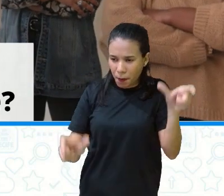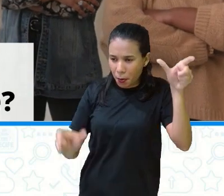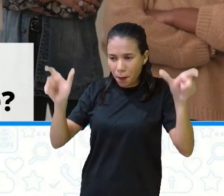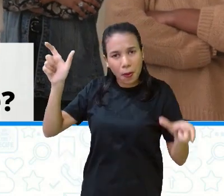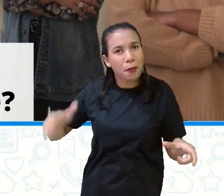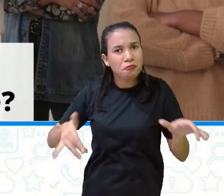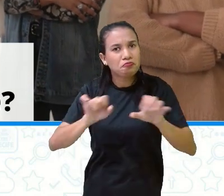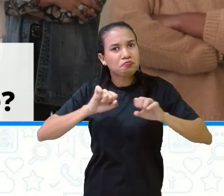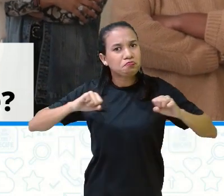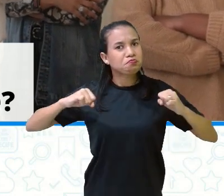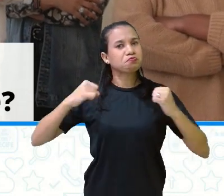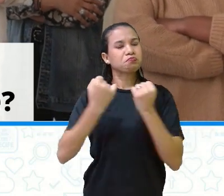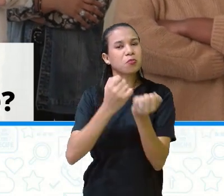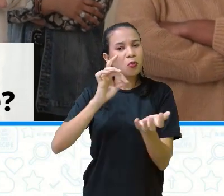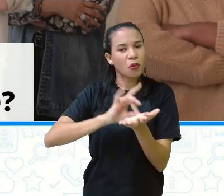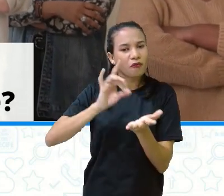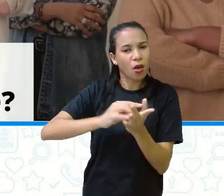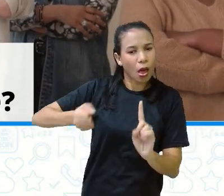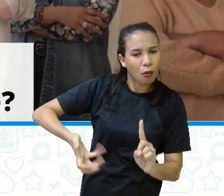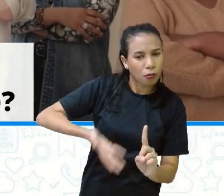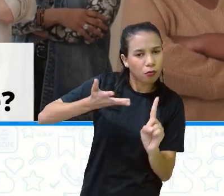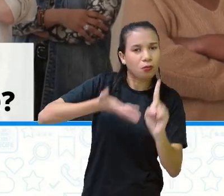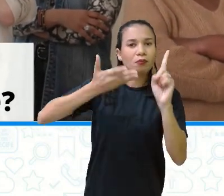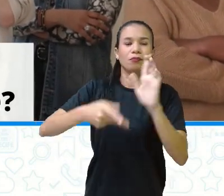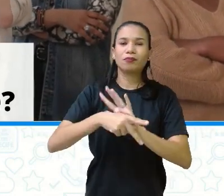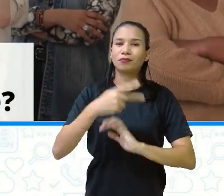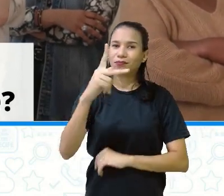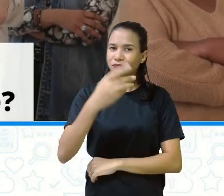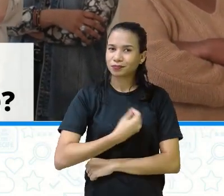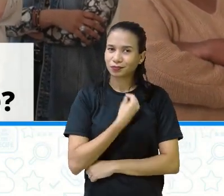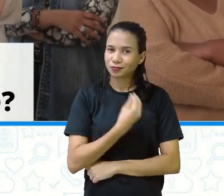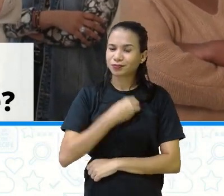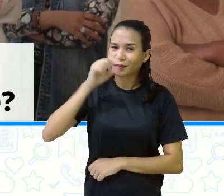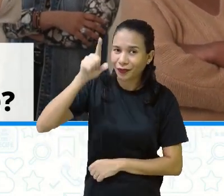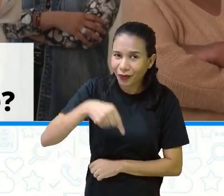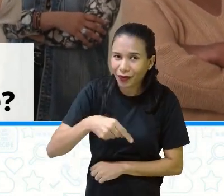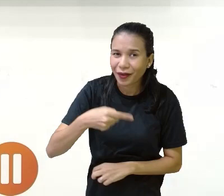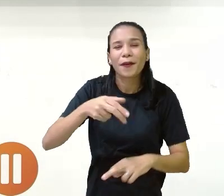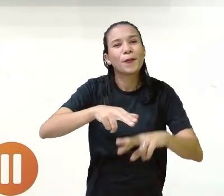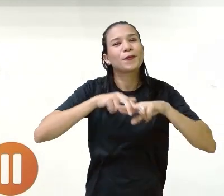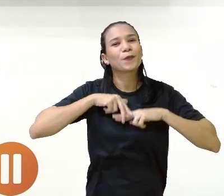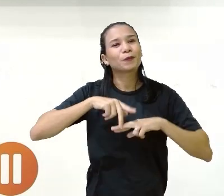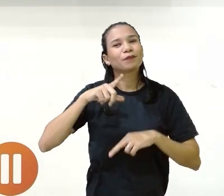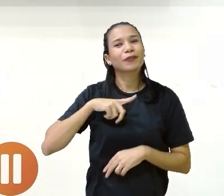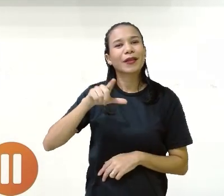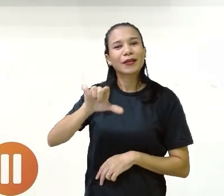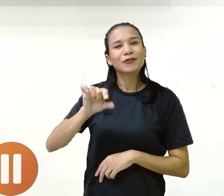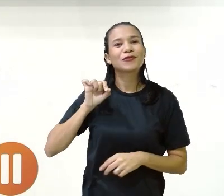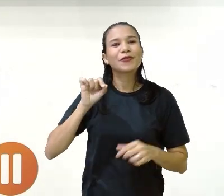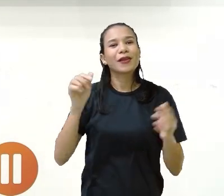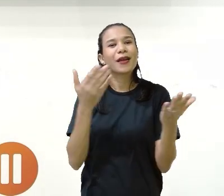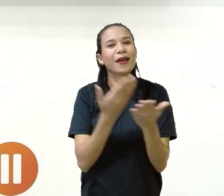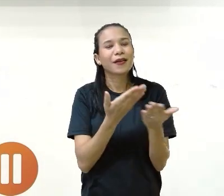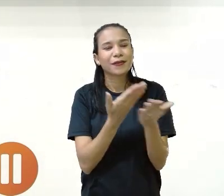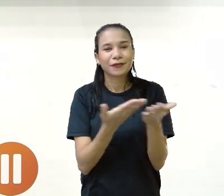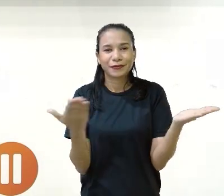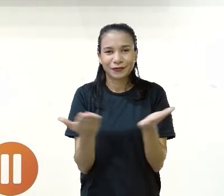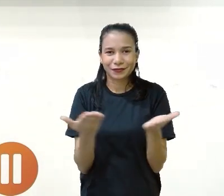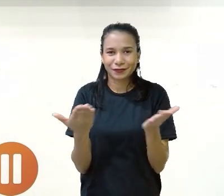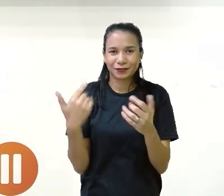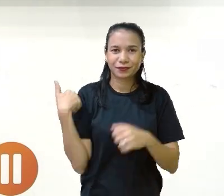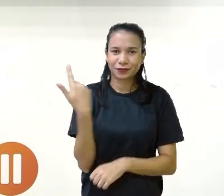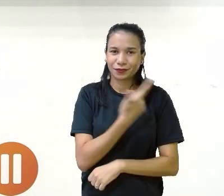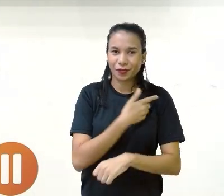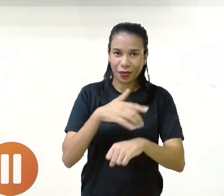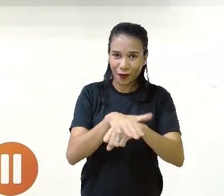mulheres colaboram, né, com a sua vida, não é isso? E foi por isso que eu escolhi essa aula de hoje para falar um